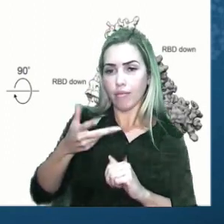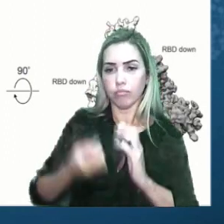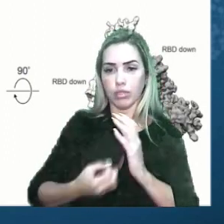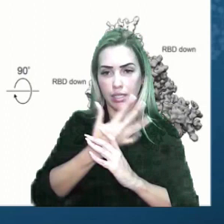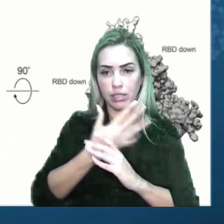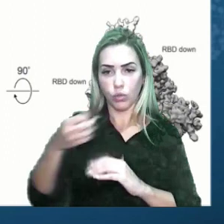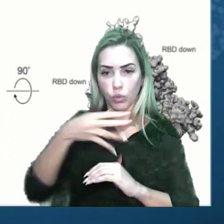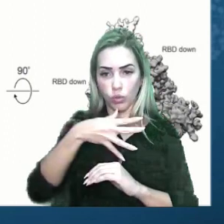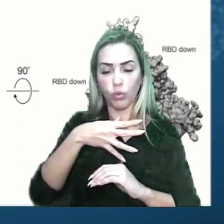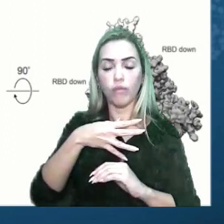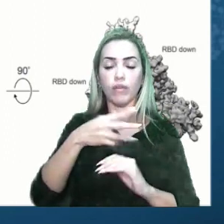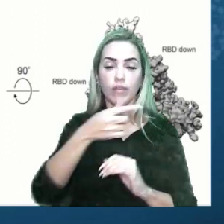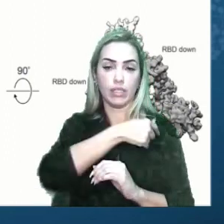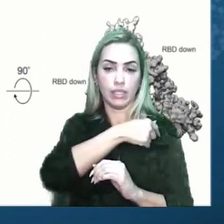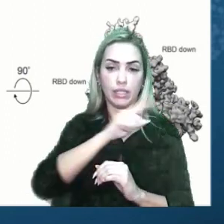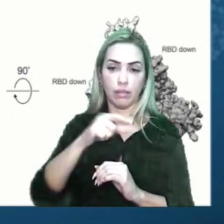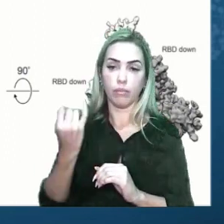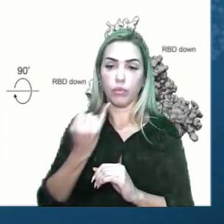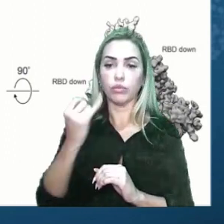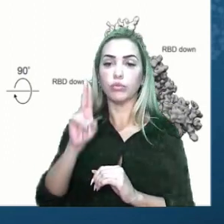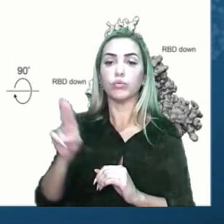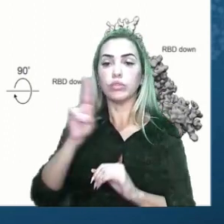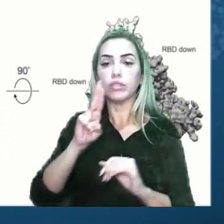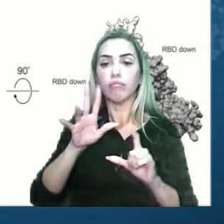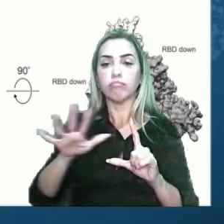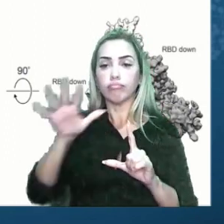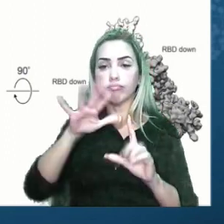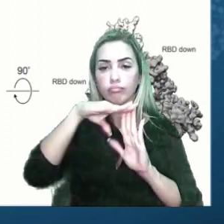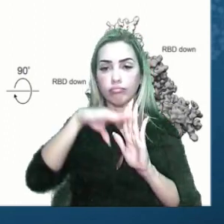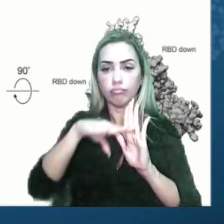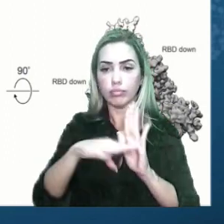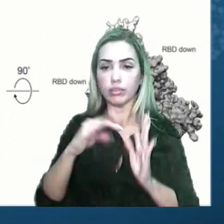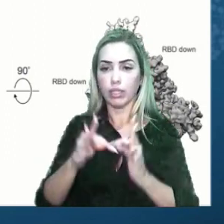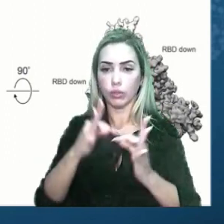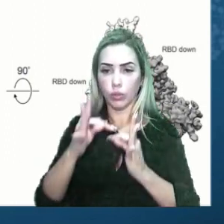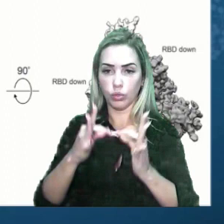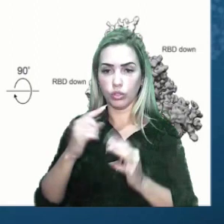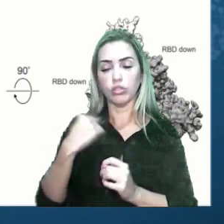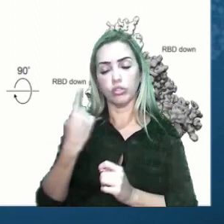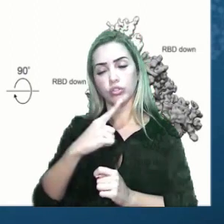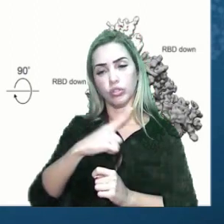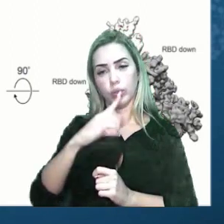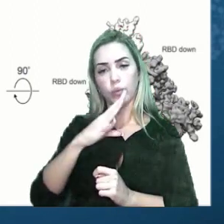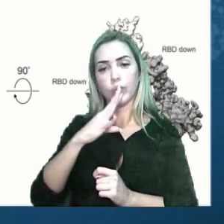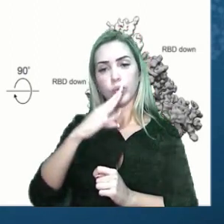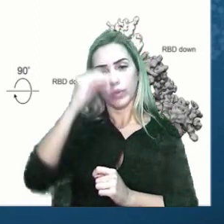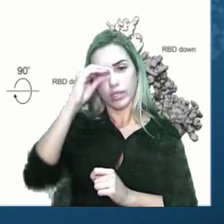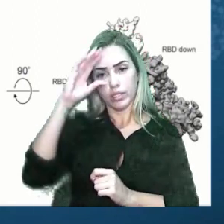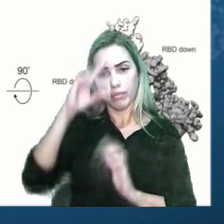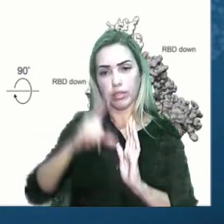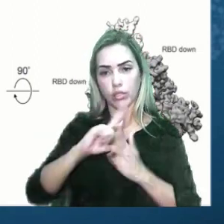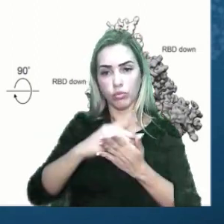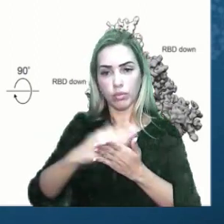vacina, é importante usar uma plataforma de tecnologia. A gente tem muito conhecimento antes de começar a